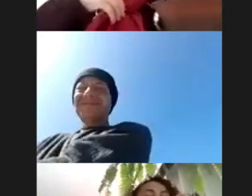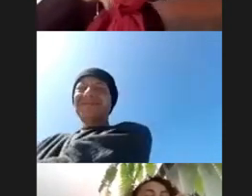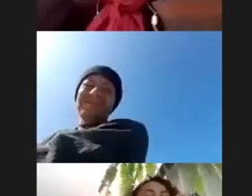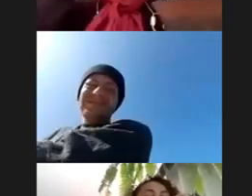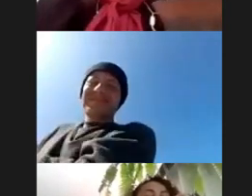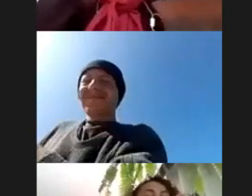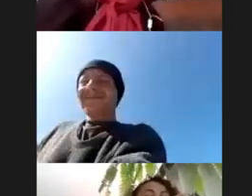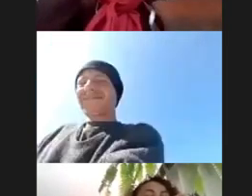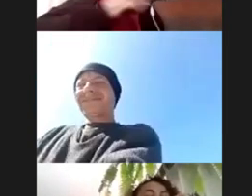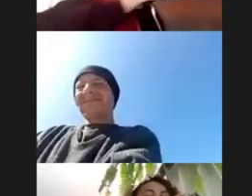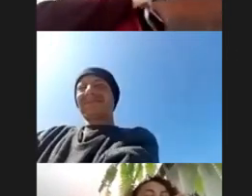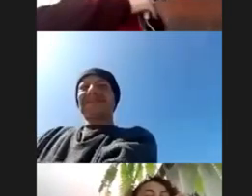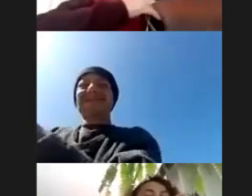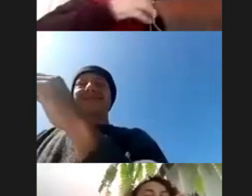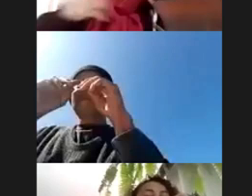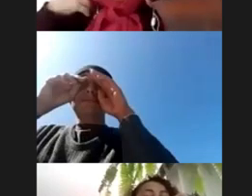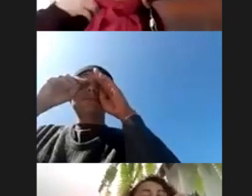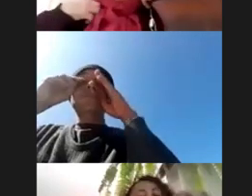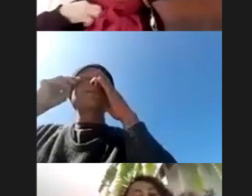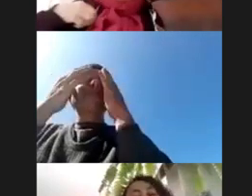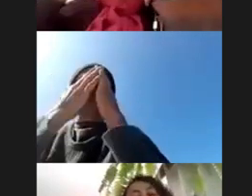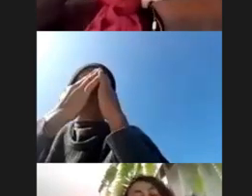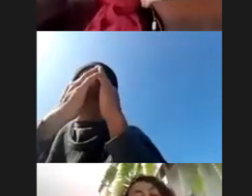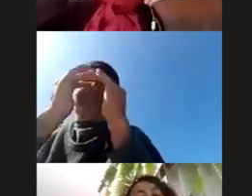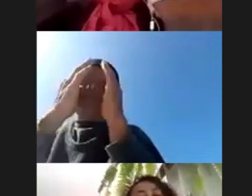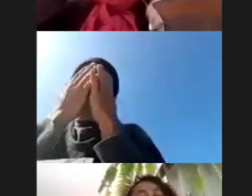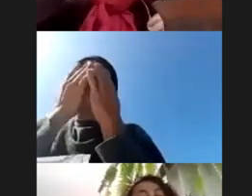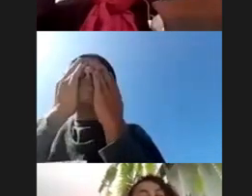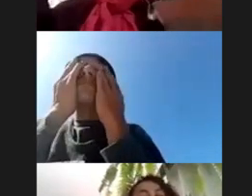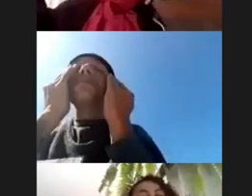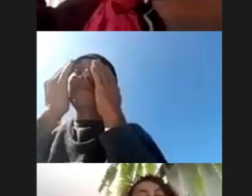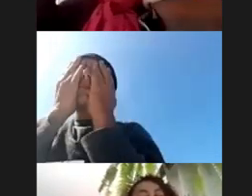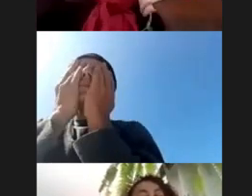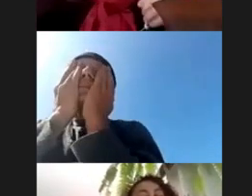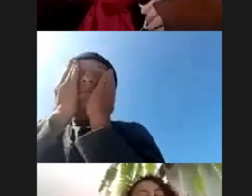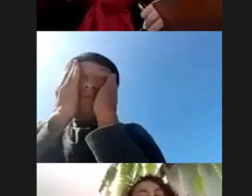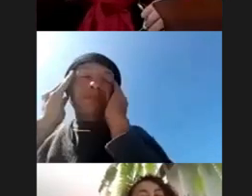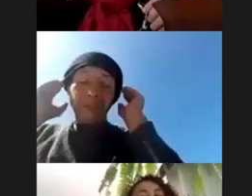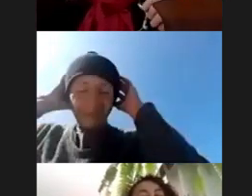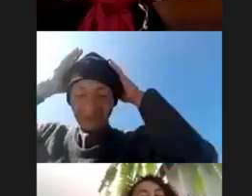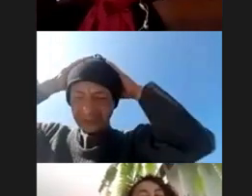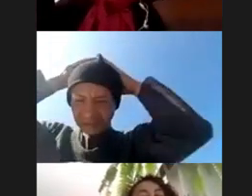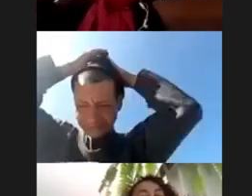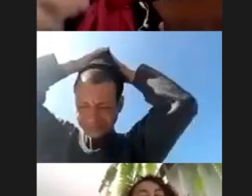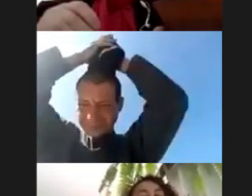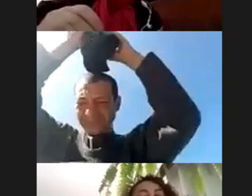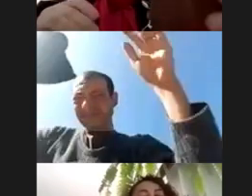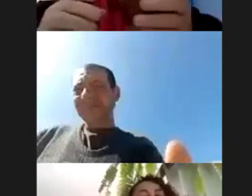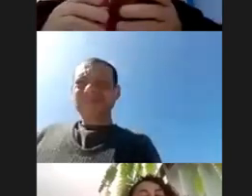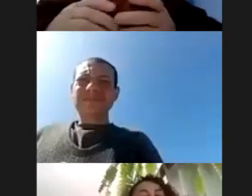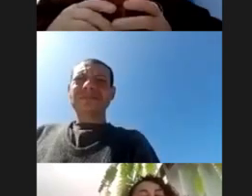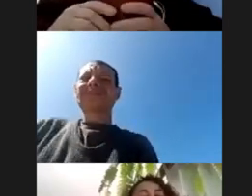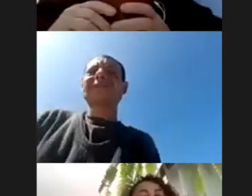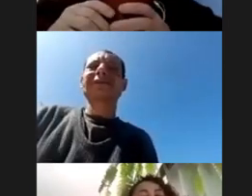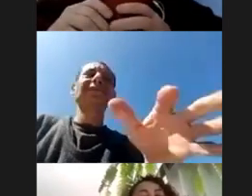captar clientes. Beleza? Então, a Edna, ela agradeceu, ela quis dar uma palavra, ela agradeceu. Obrigado, Edna, de você ter comentado, que